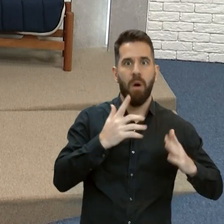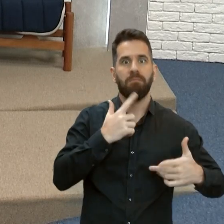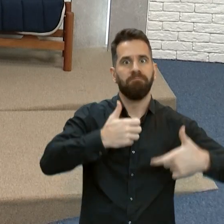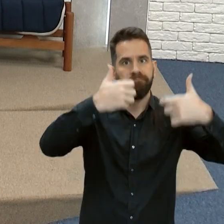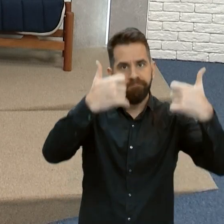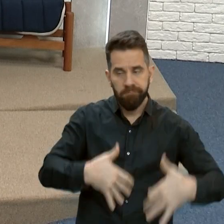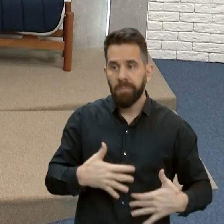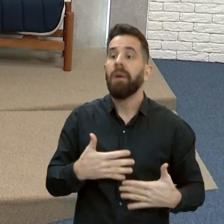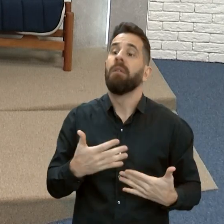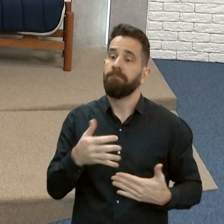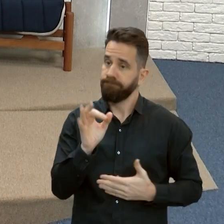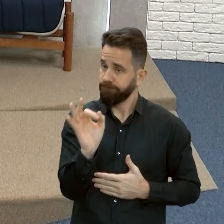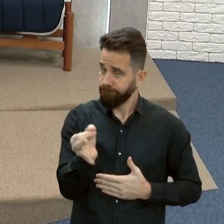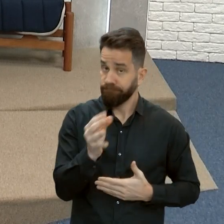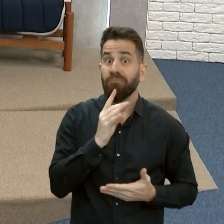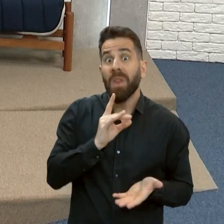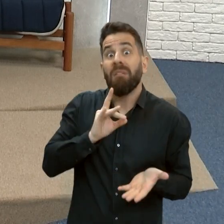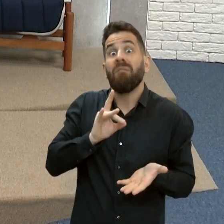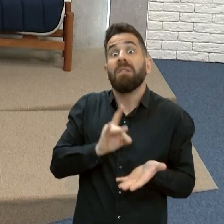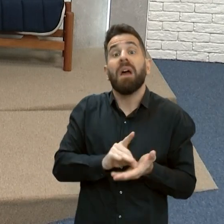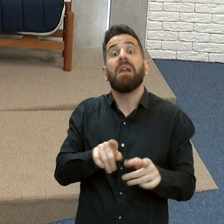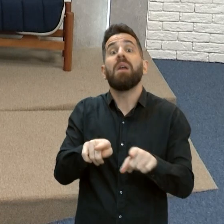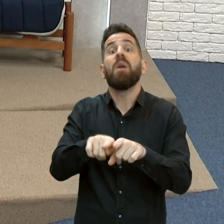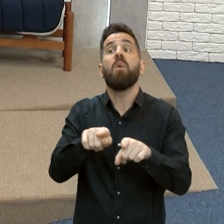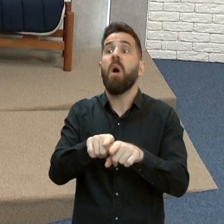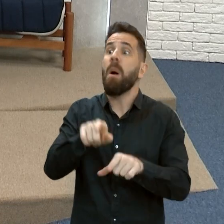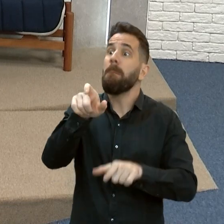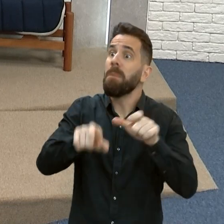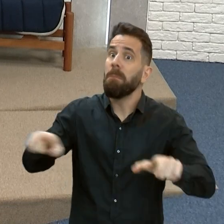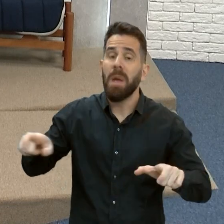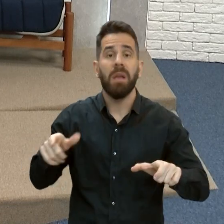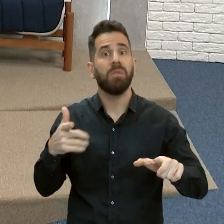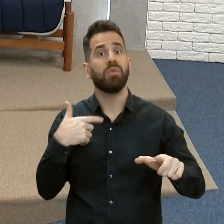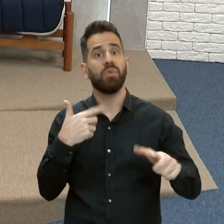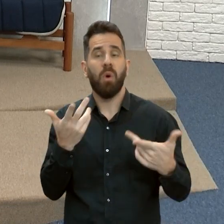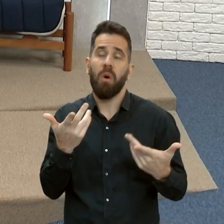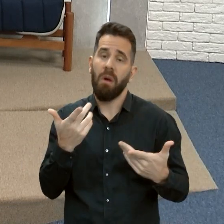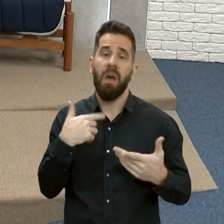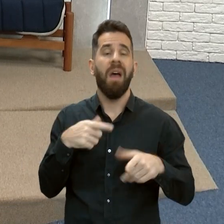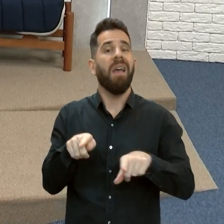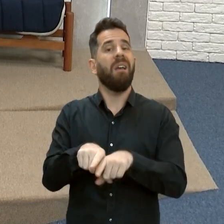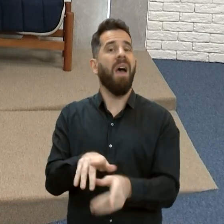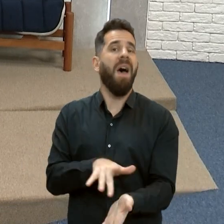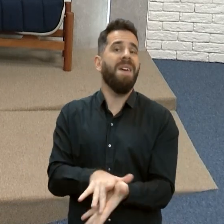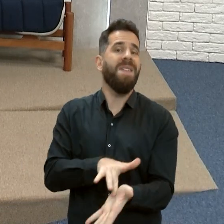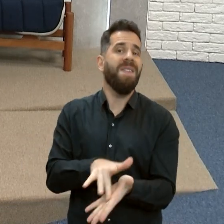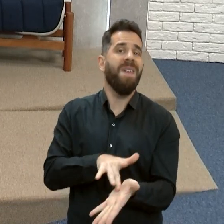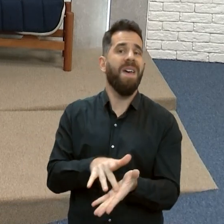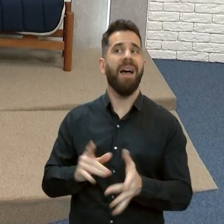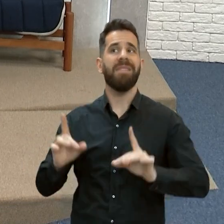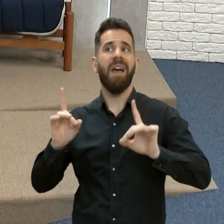que utilizam disso para burlar toda essa questão e se